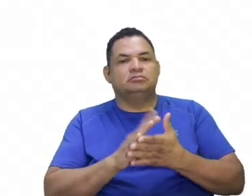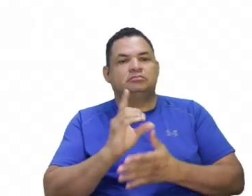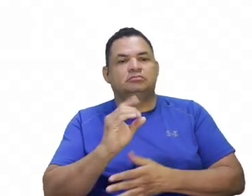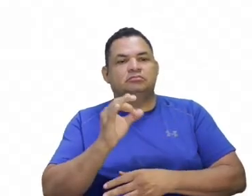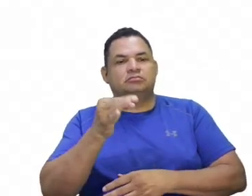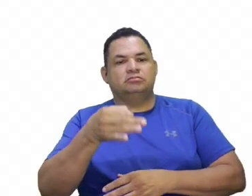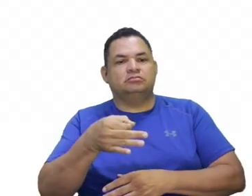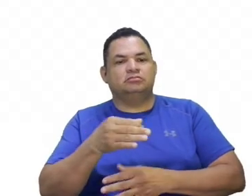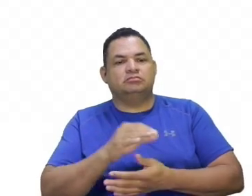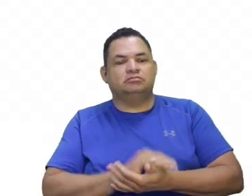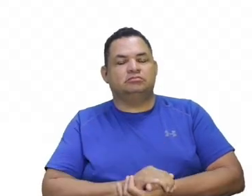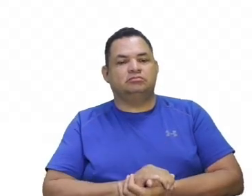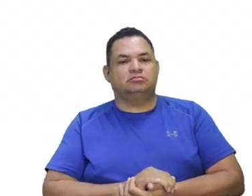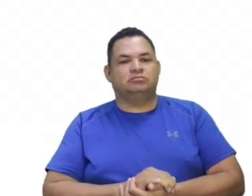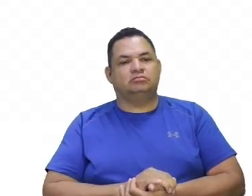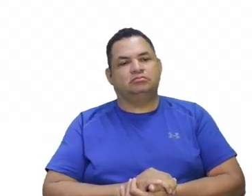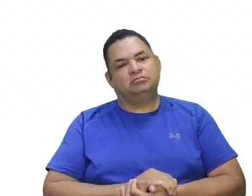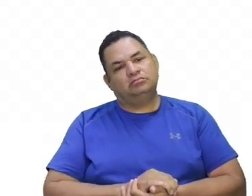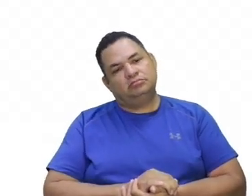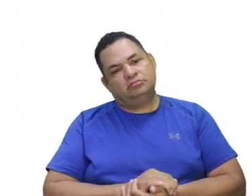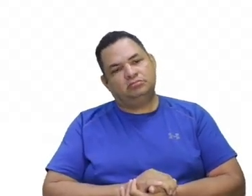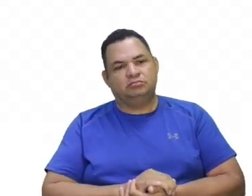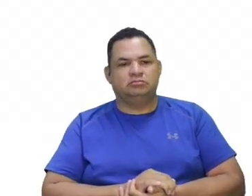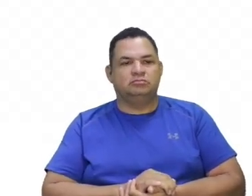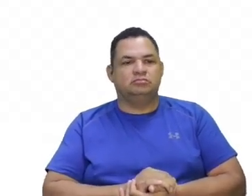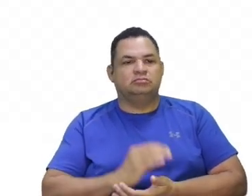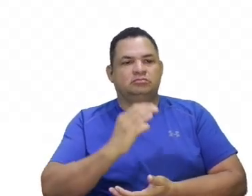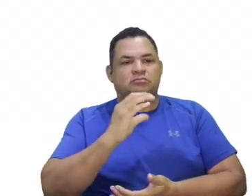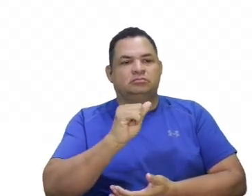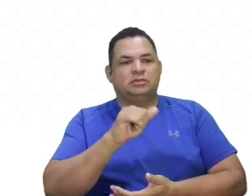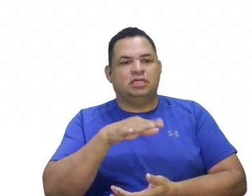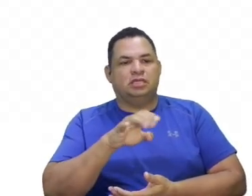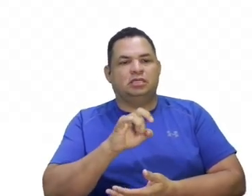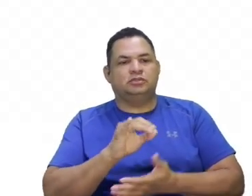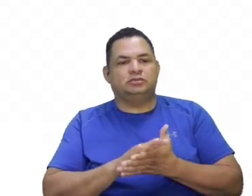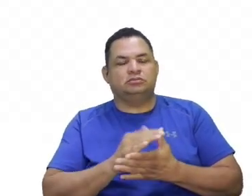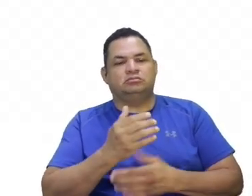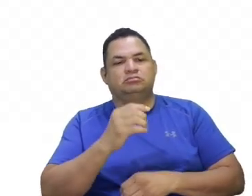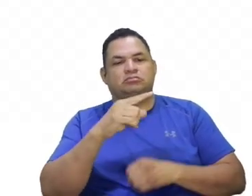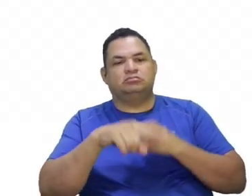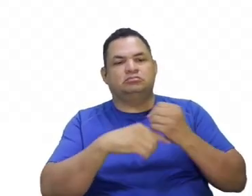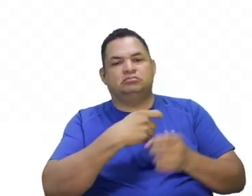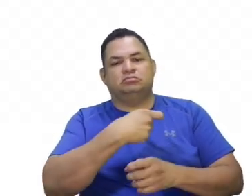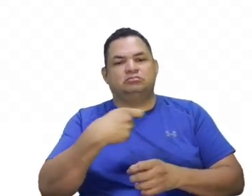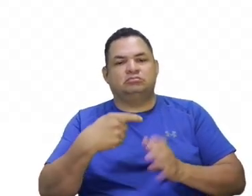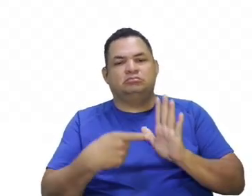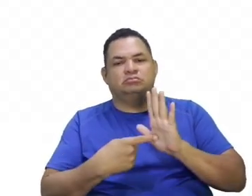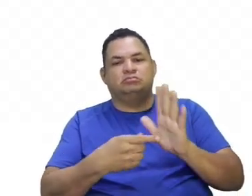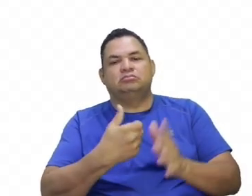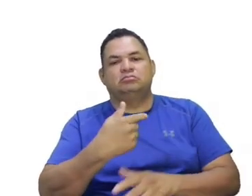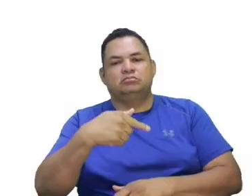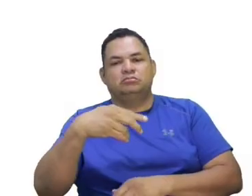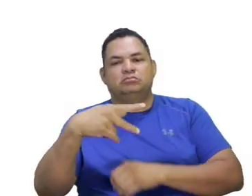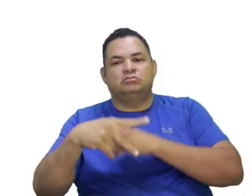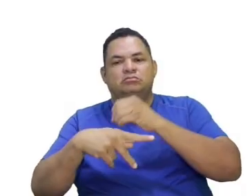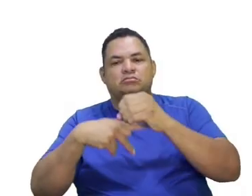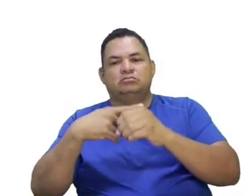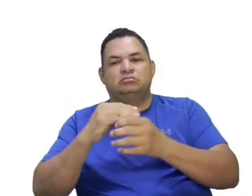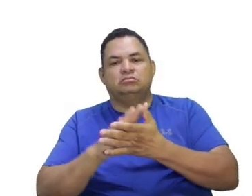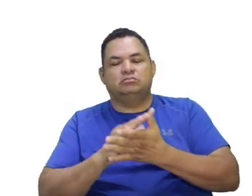correta para essa questão. O cátion de um átomo X que apresenta 17